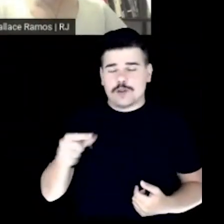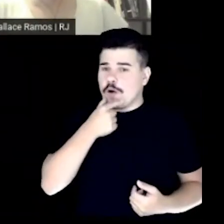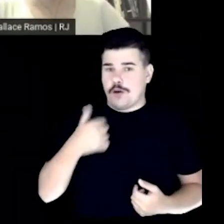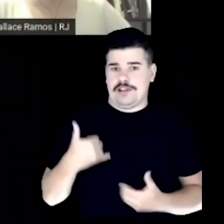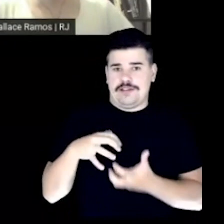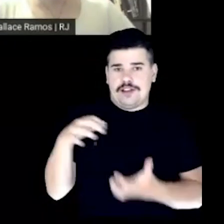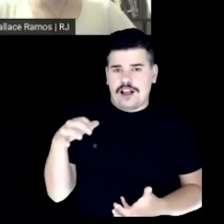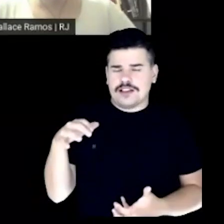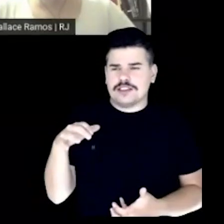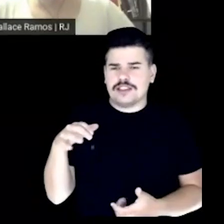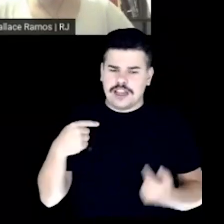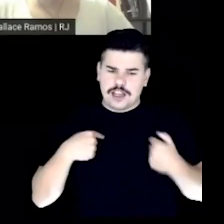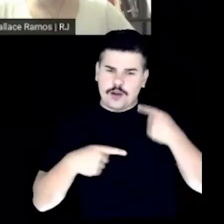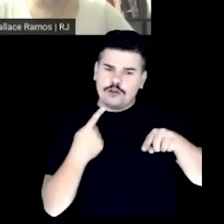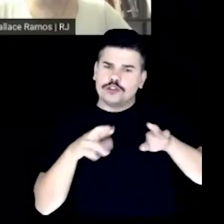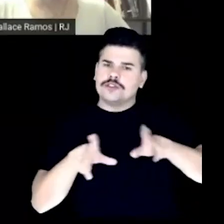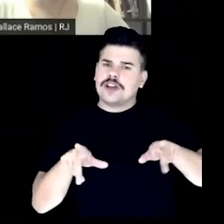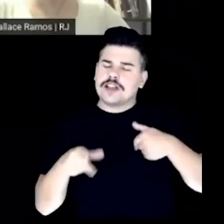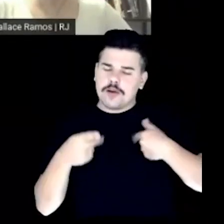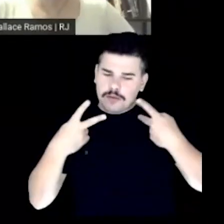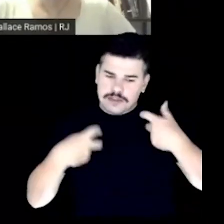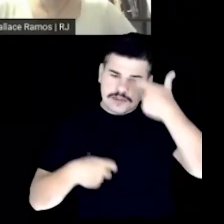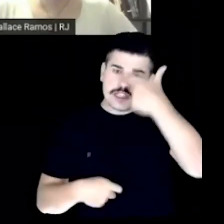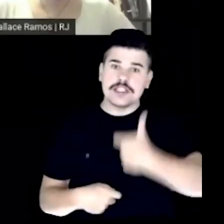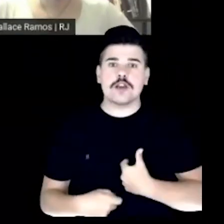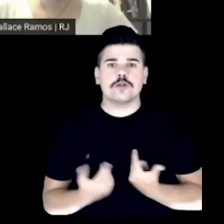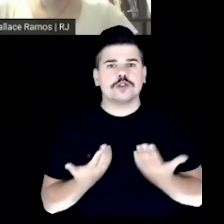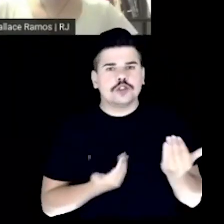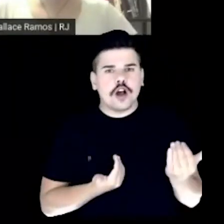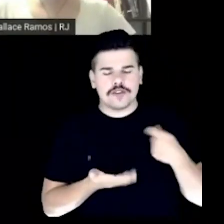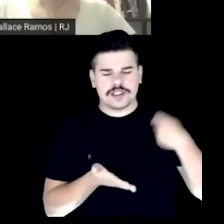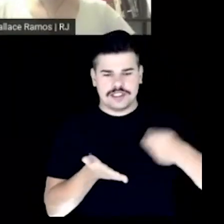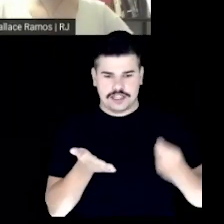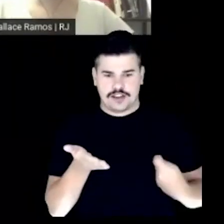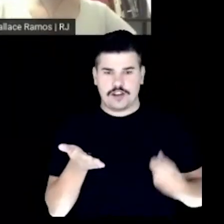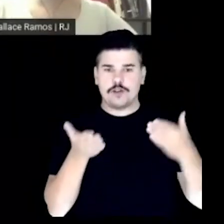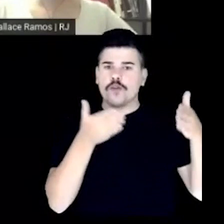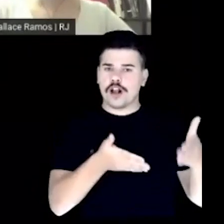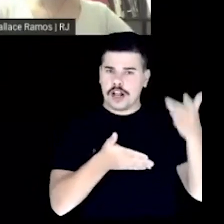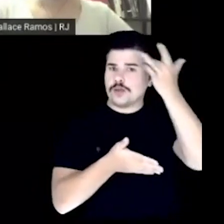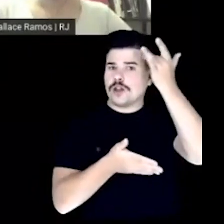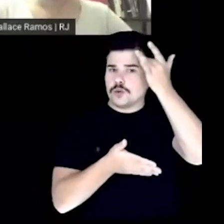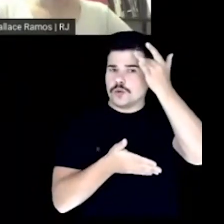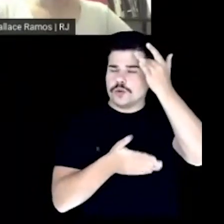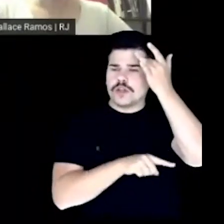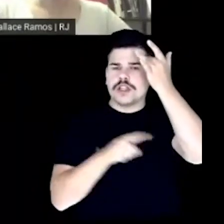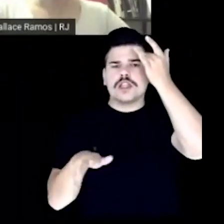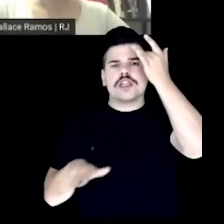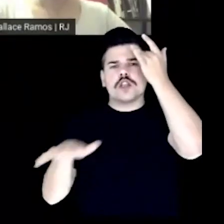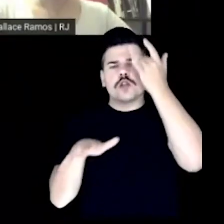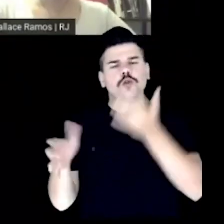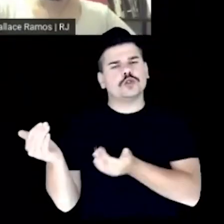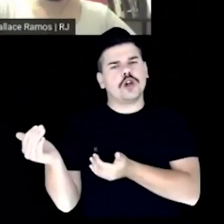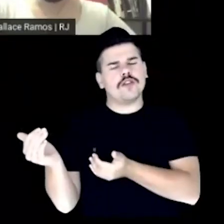busto. Isso, exato. Então eu fui me dando conta de que o fato de só de eu estar ali, escrever, mesmo que escrevendo para adulto,